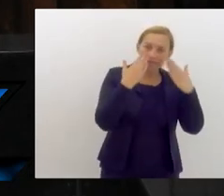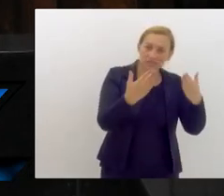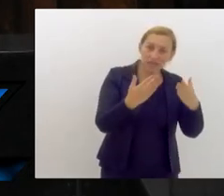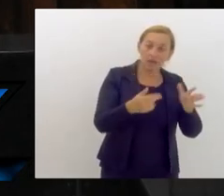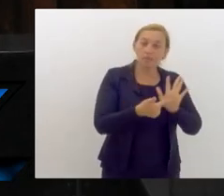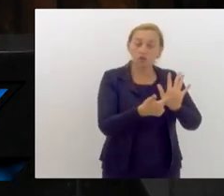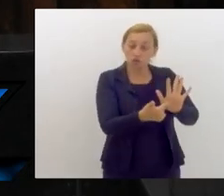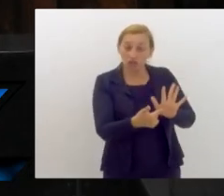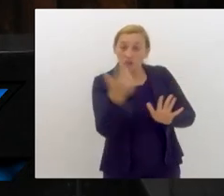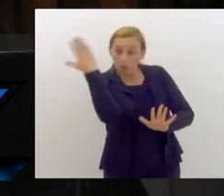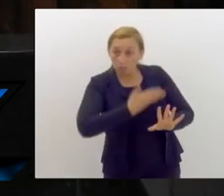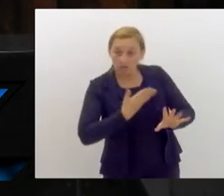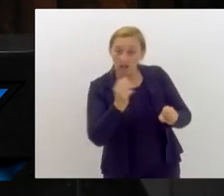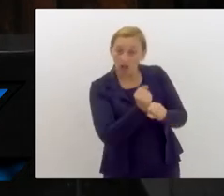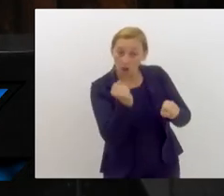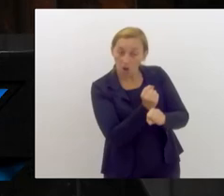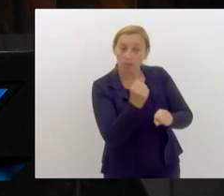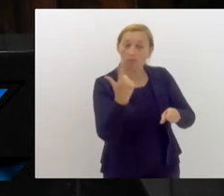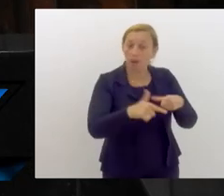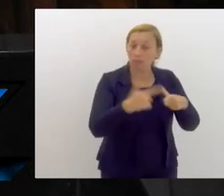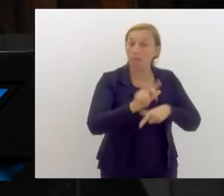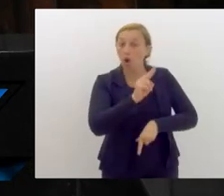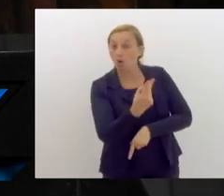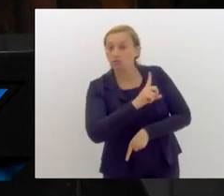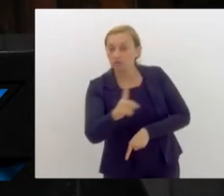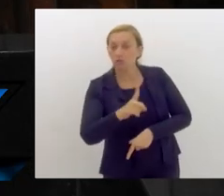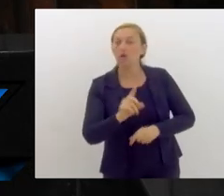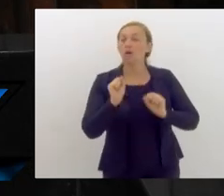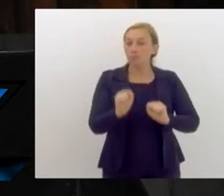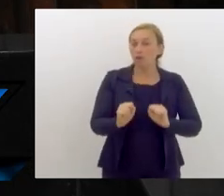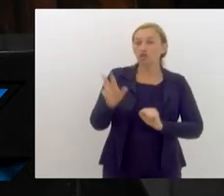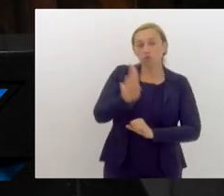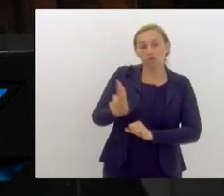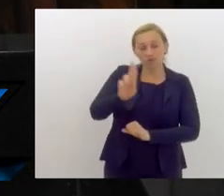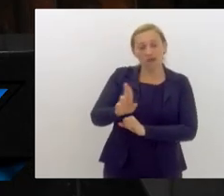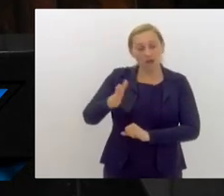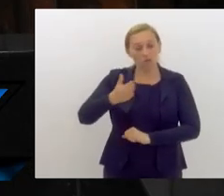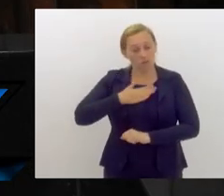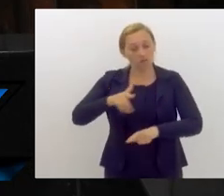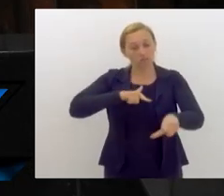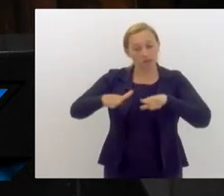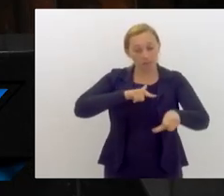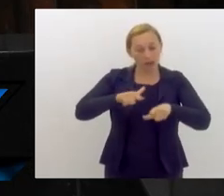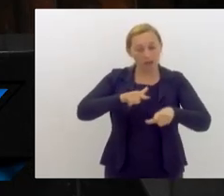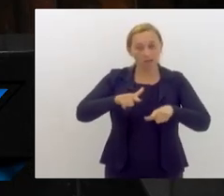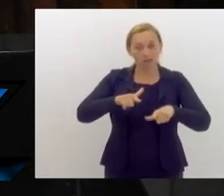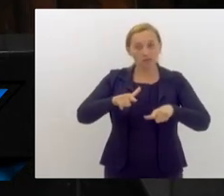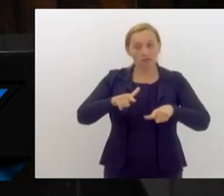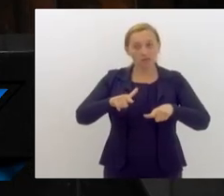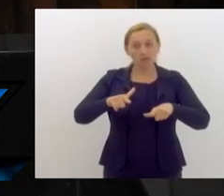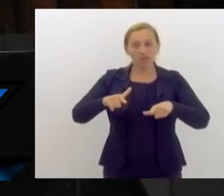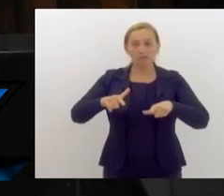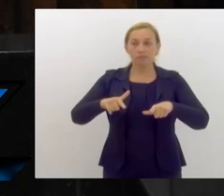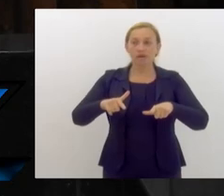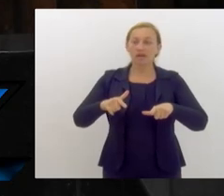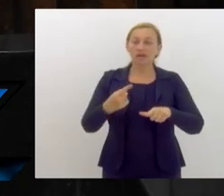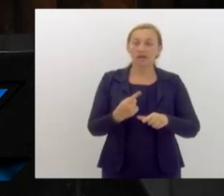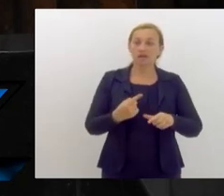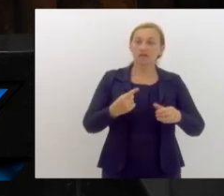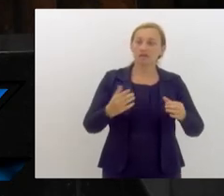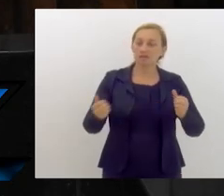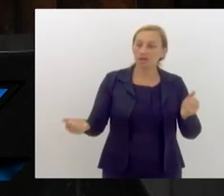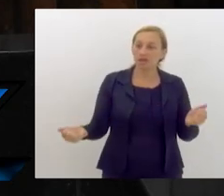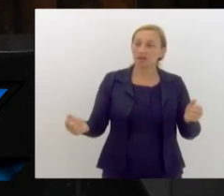tem problema ou não podem utilizar o meu mandato o meu gabinete para estreitar as demandas do Município de Petrópolis